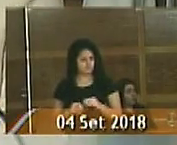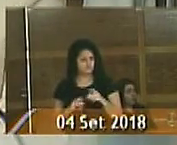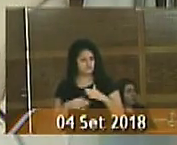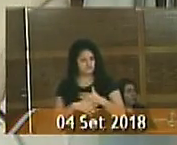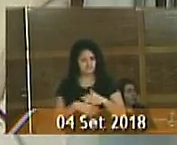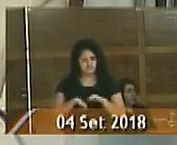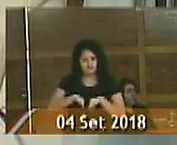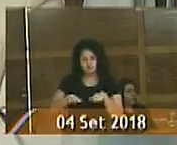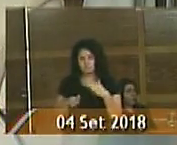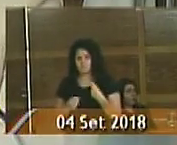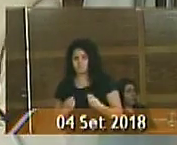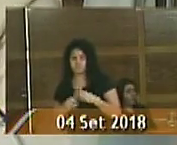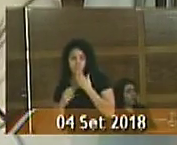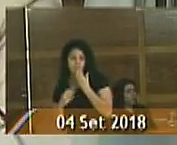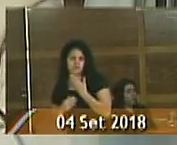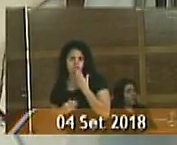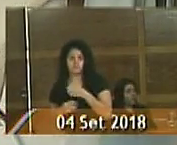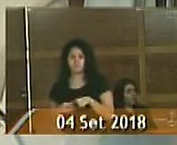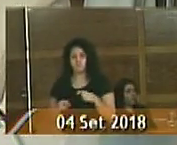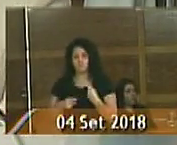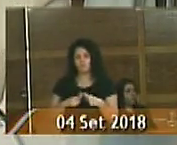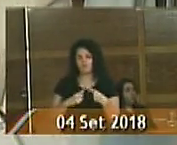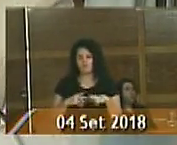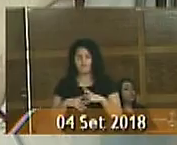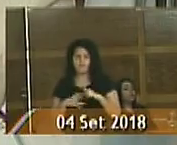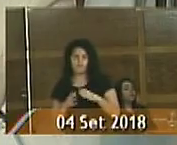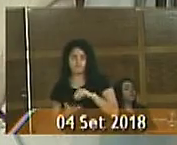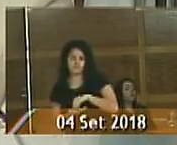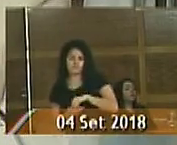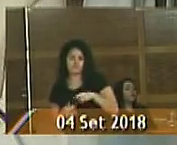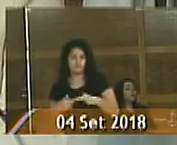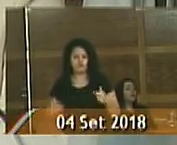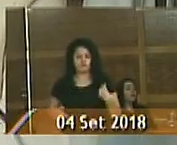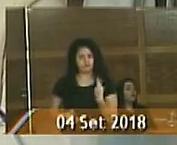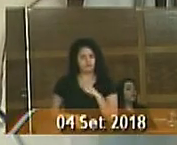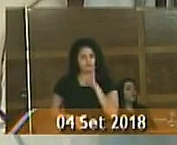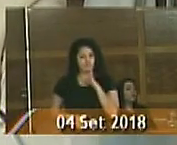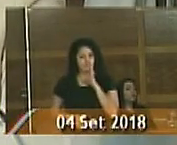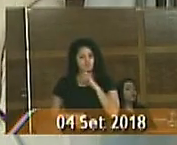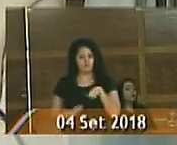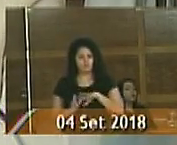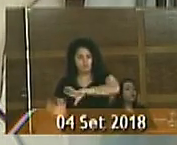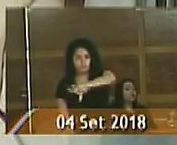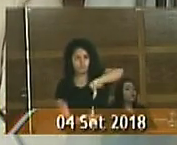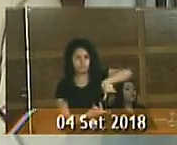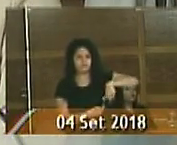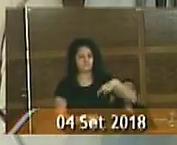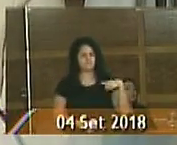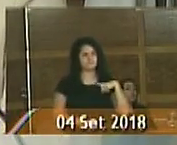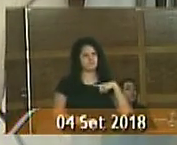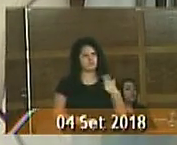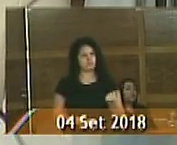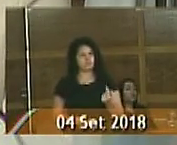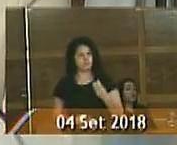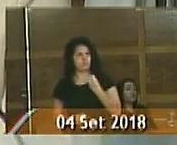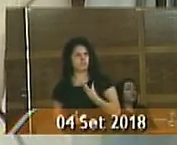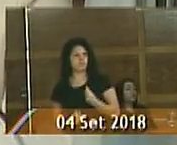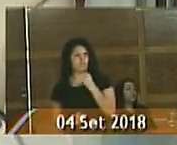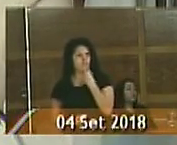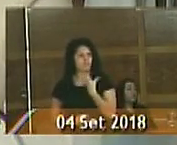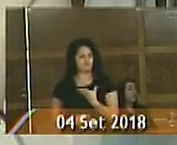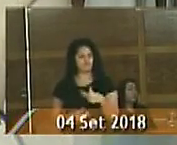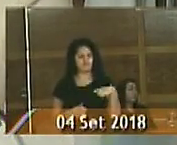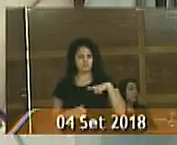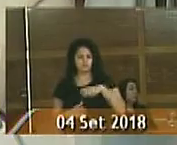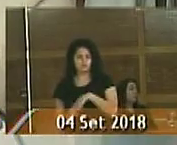pelo amor de Deus, porque falta recurso, porque é esquecido. Nós somos conhecidos no mundo inteiro, nós temos um orçamento público muito bom e a gente tem